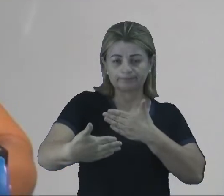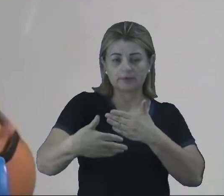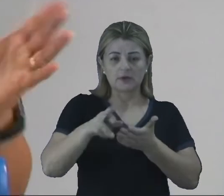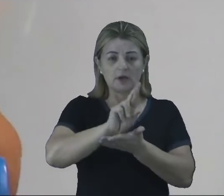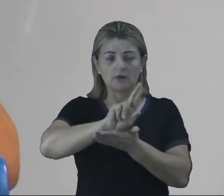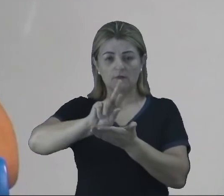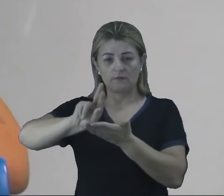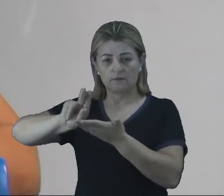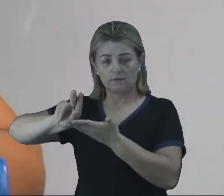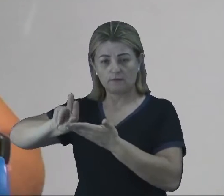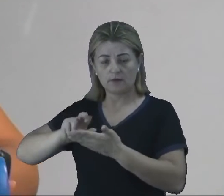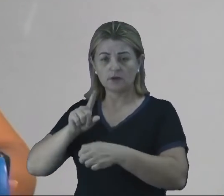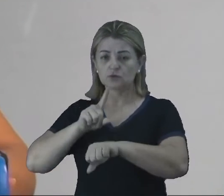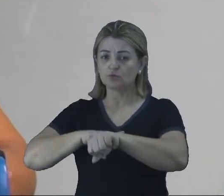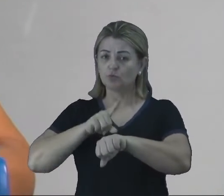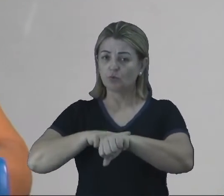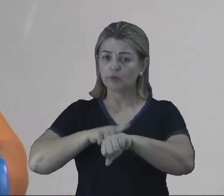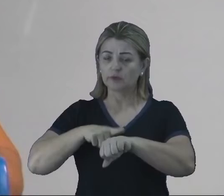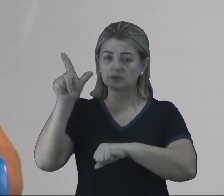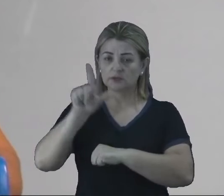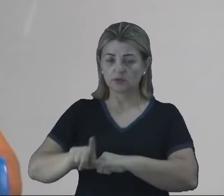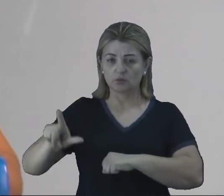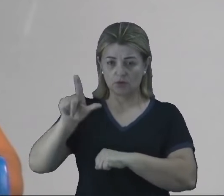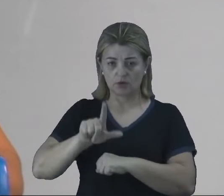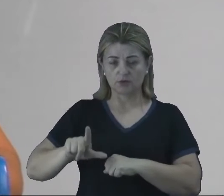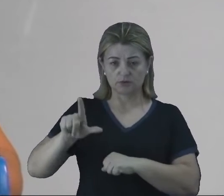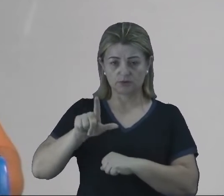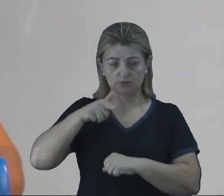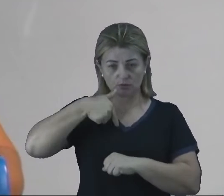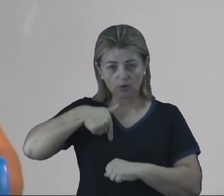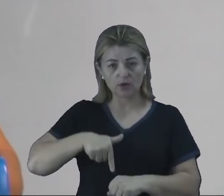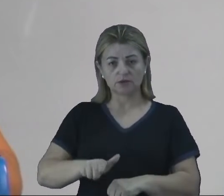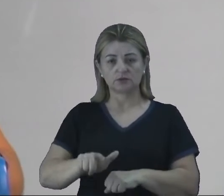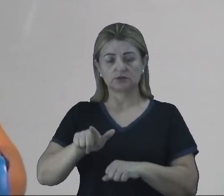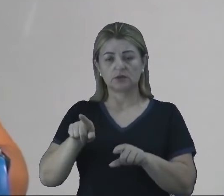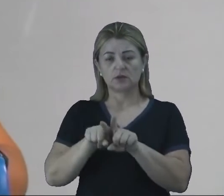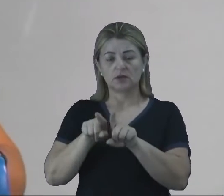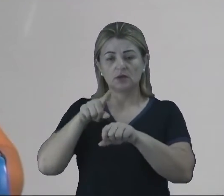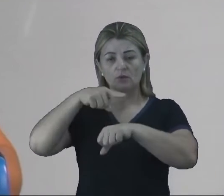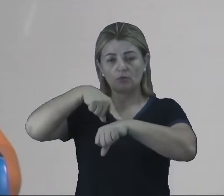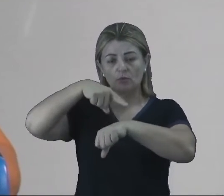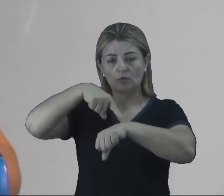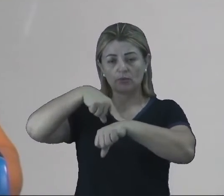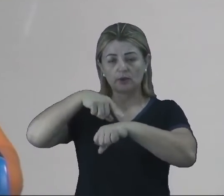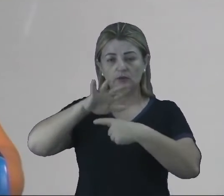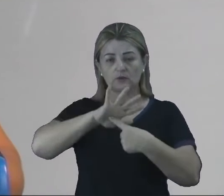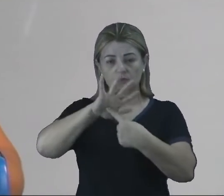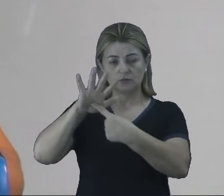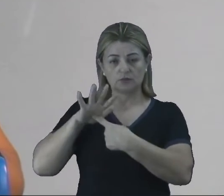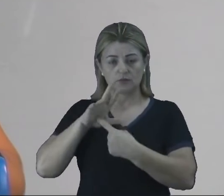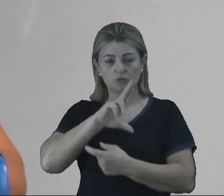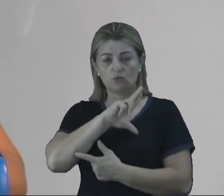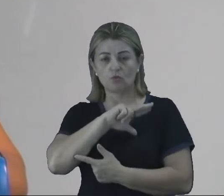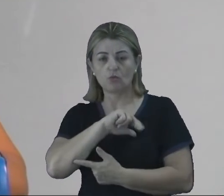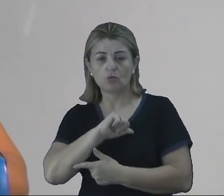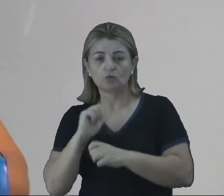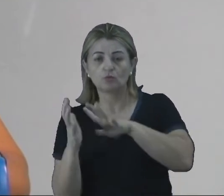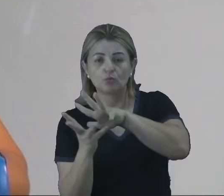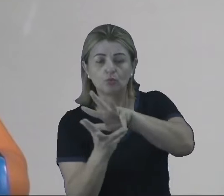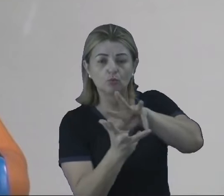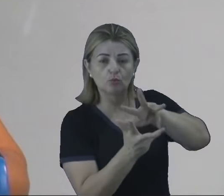de amor e morte, sensualismo, exotismo. C. Sensualismo, aspiração de absoluto,